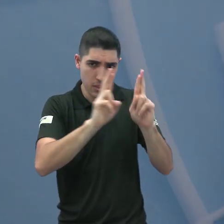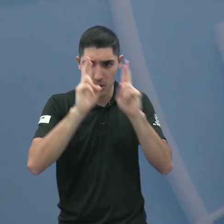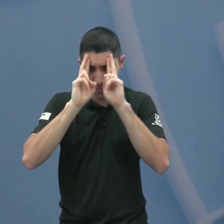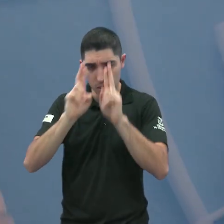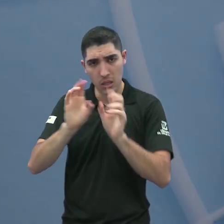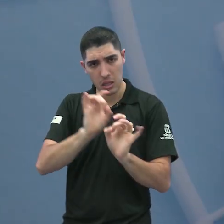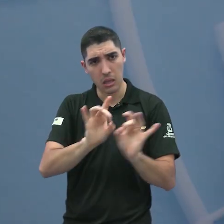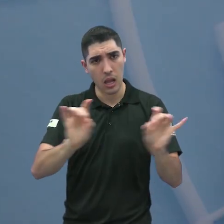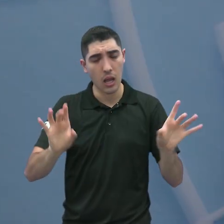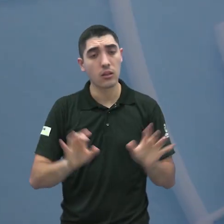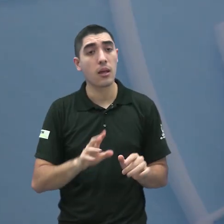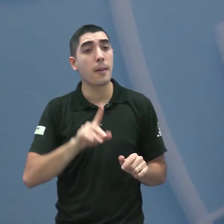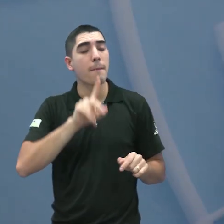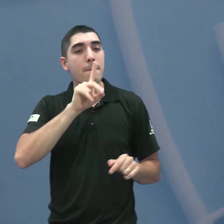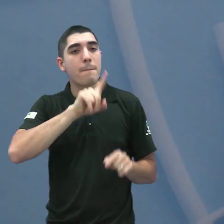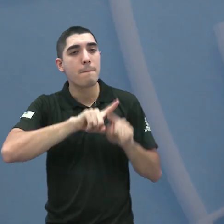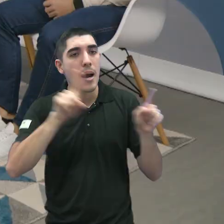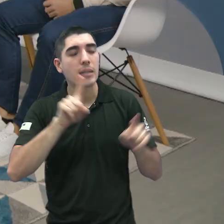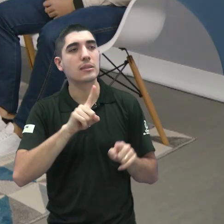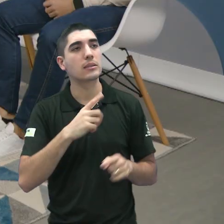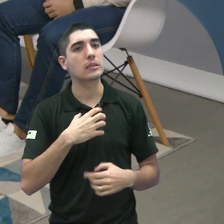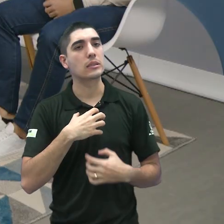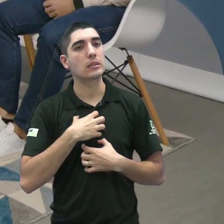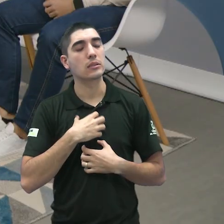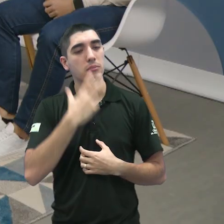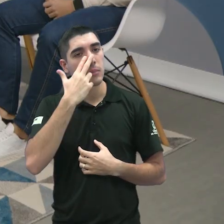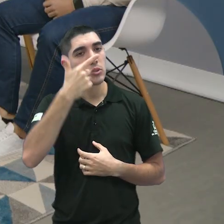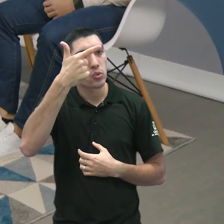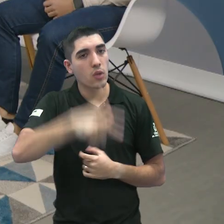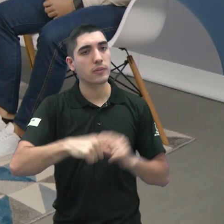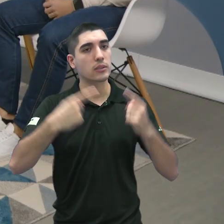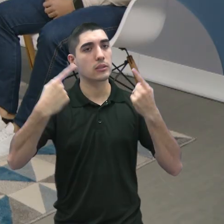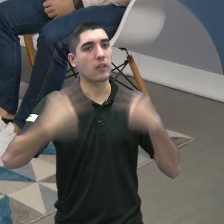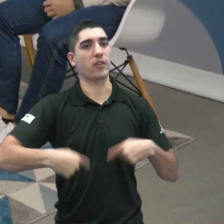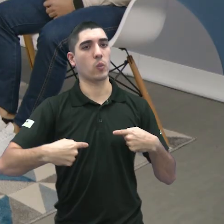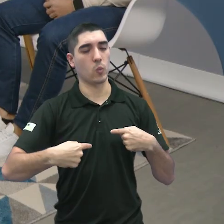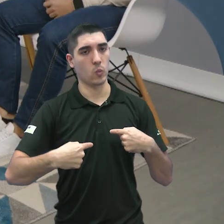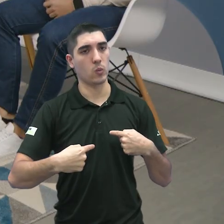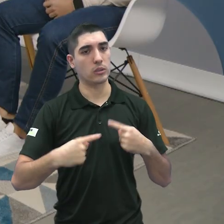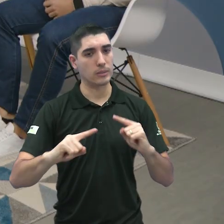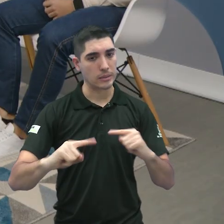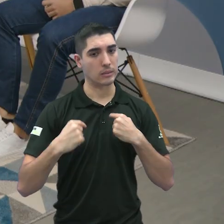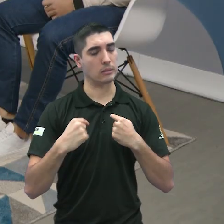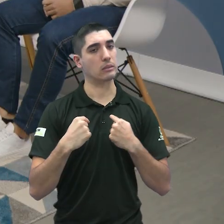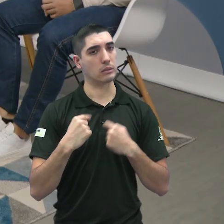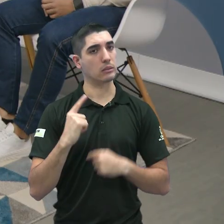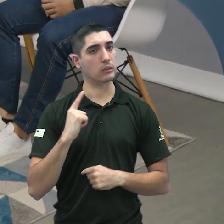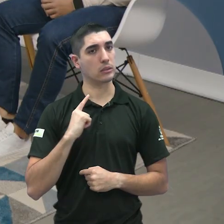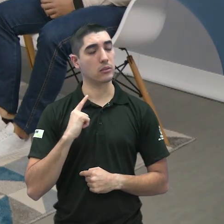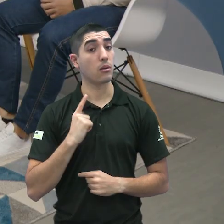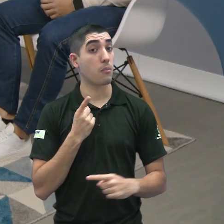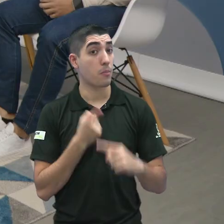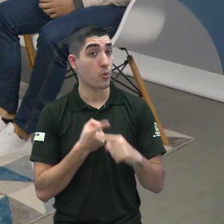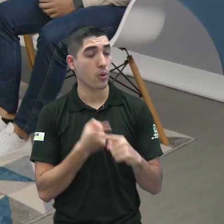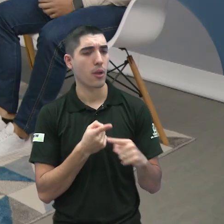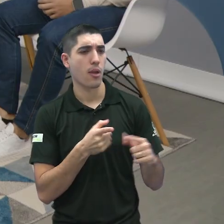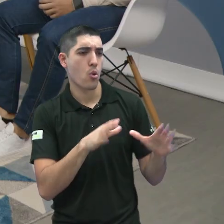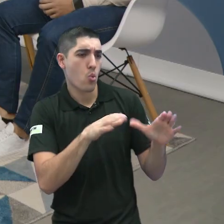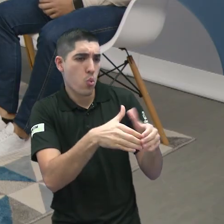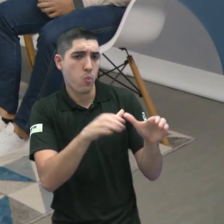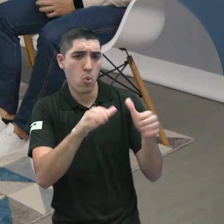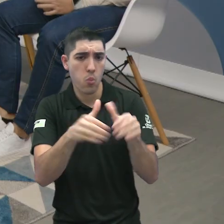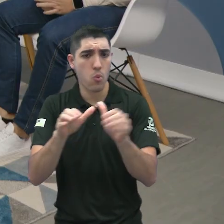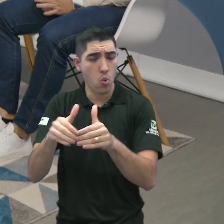respeitar isso, se torna mais um desafio, né, em relação a isso, porque a gente sabe que tem